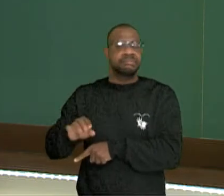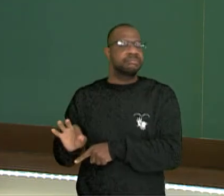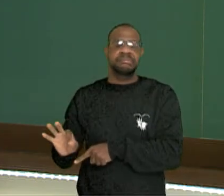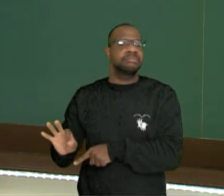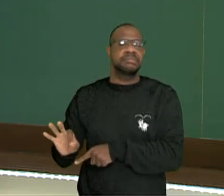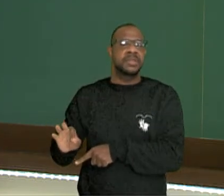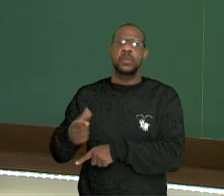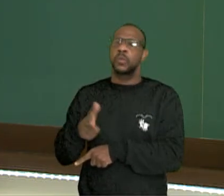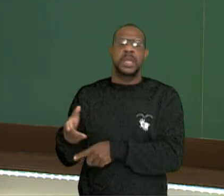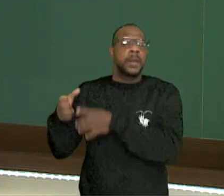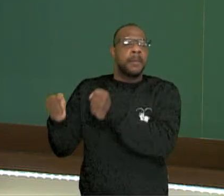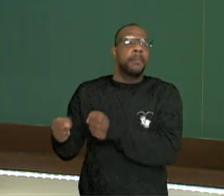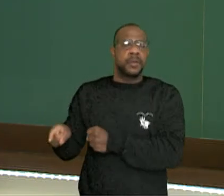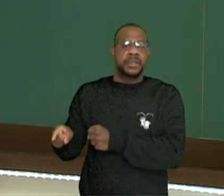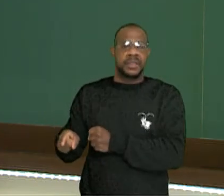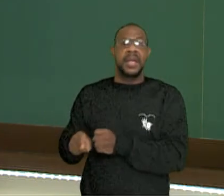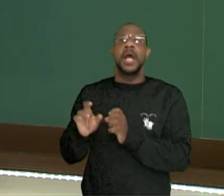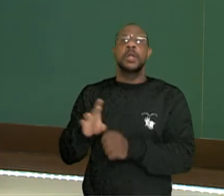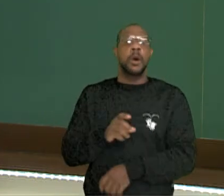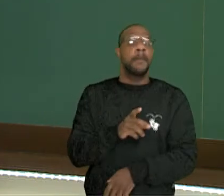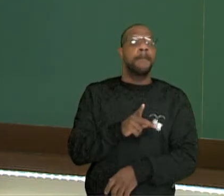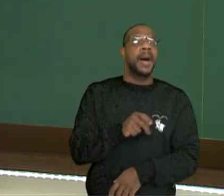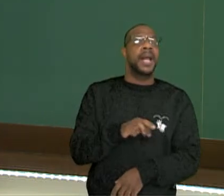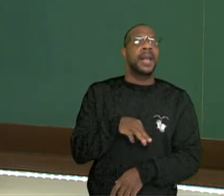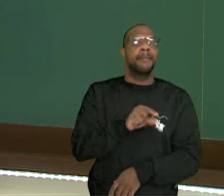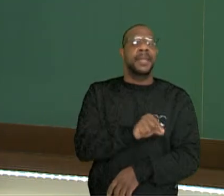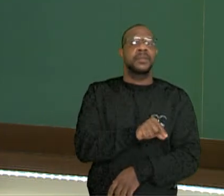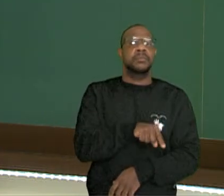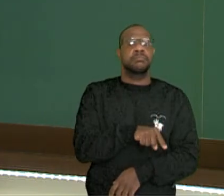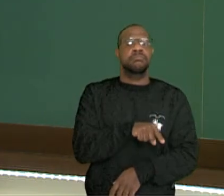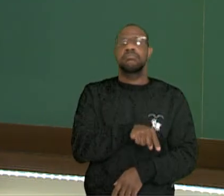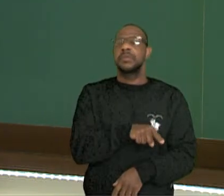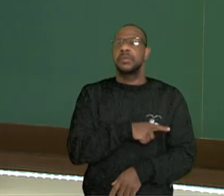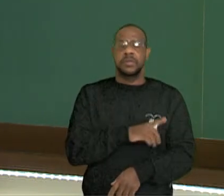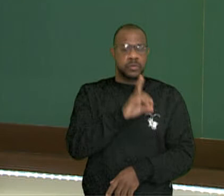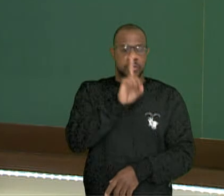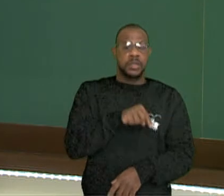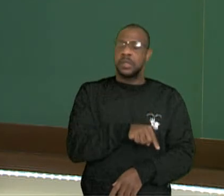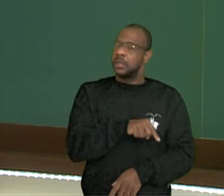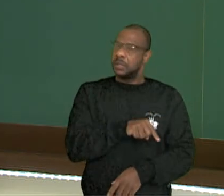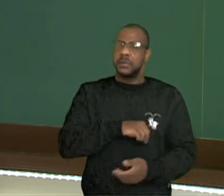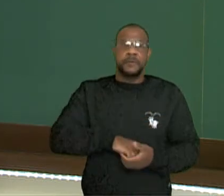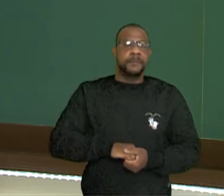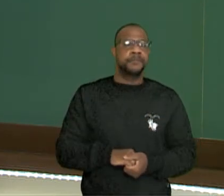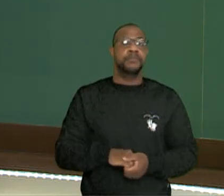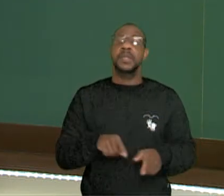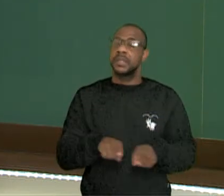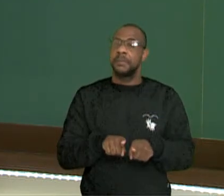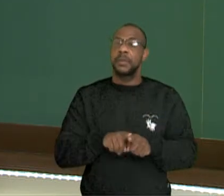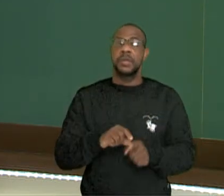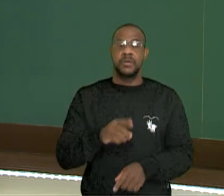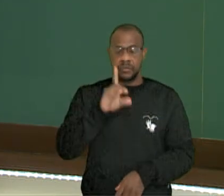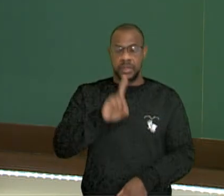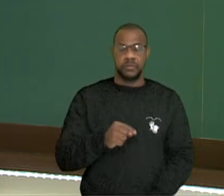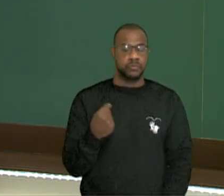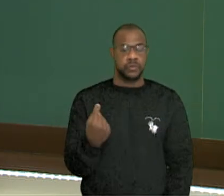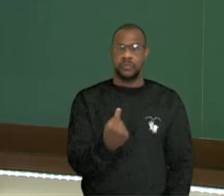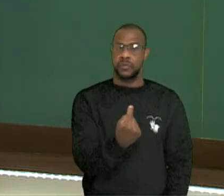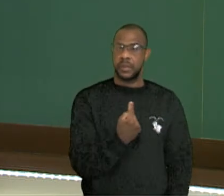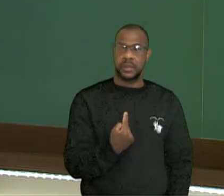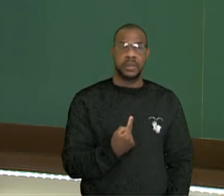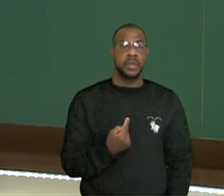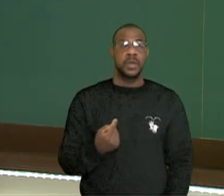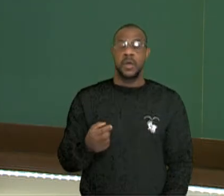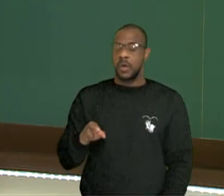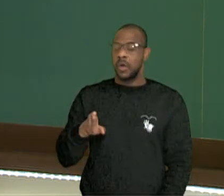armadas é o parlamento. Proteção da propriedade dos direitos individuais, né? E o rei